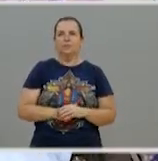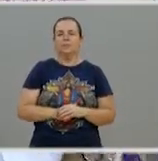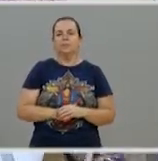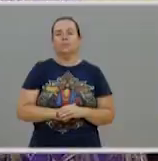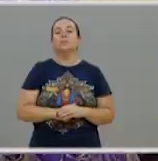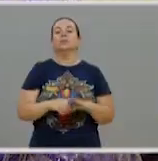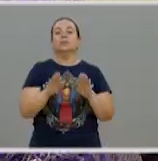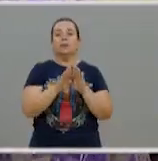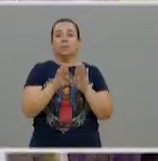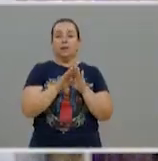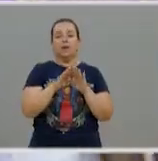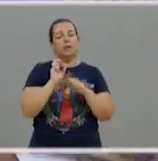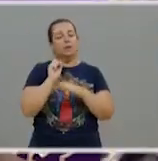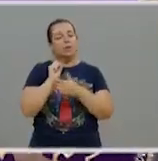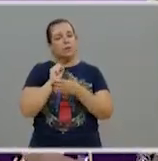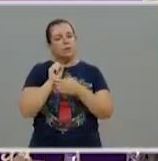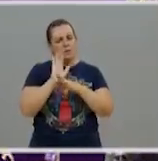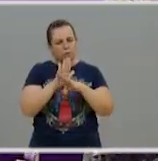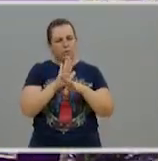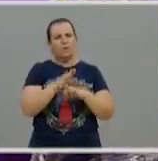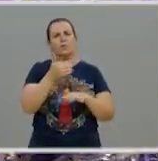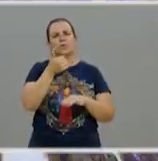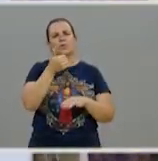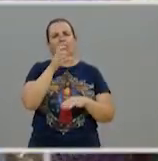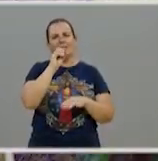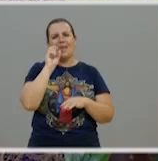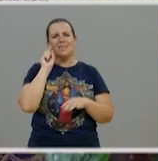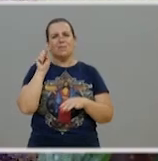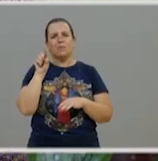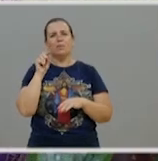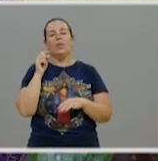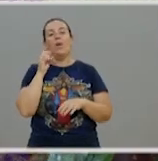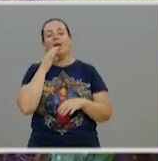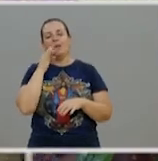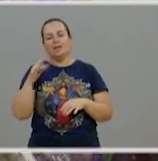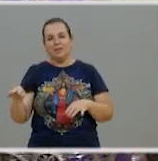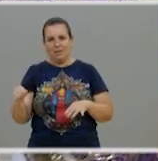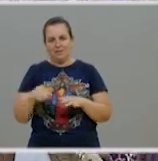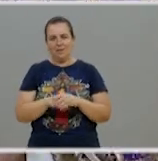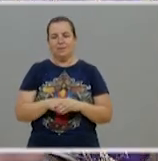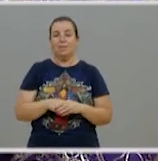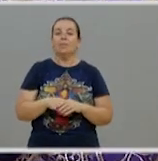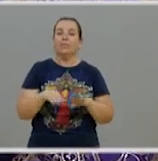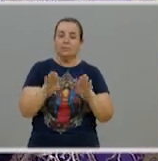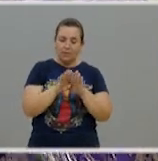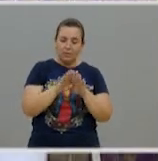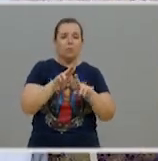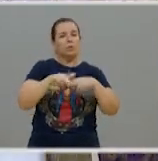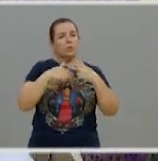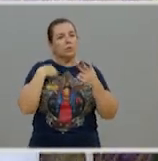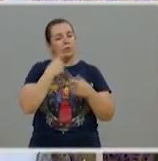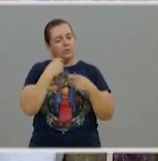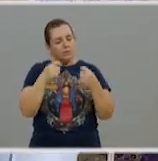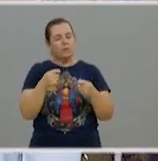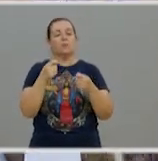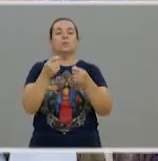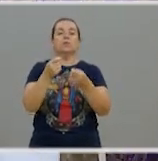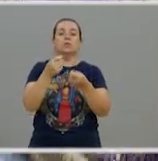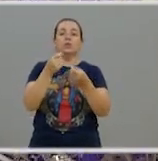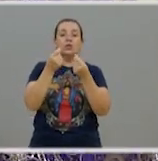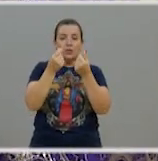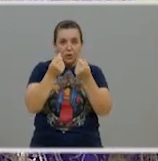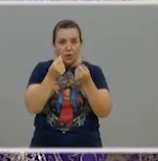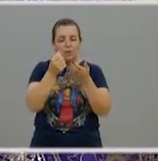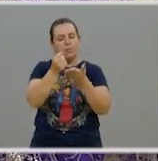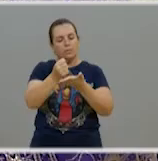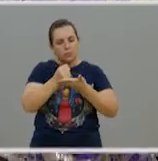ajudadas. Torne-se um associado. E se você for indicar novos associados para a obra que tem Nossa Senhora